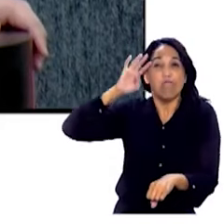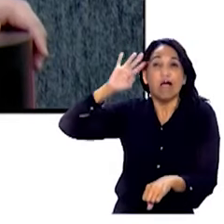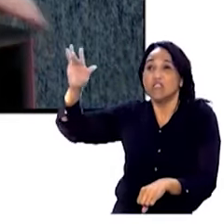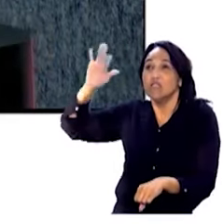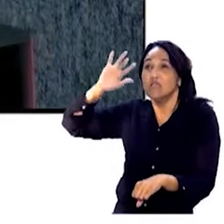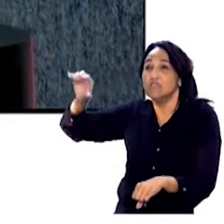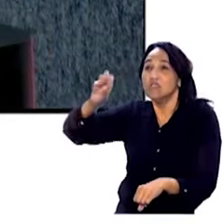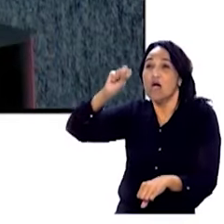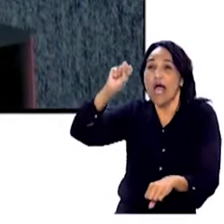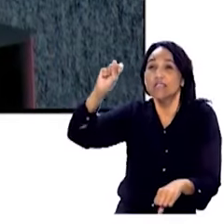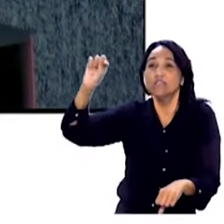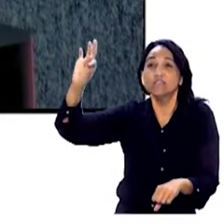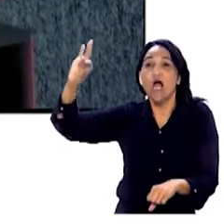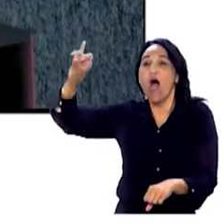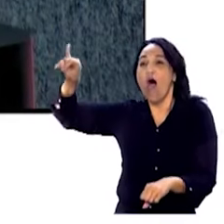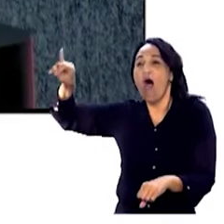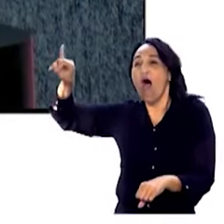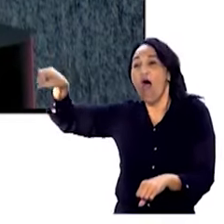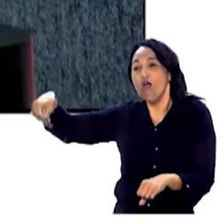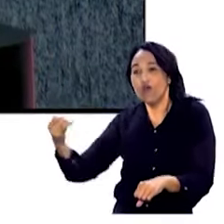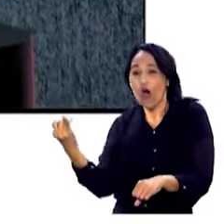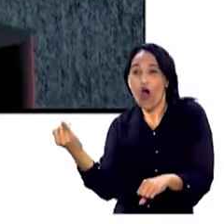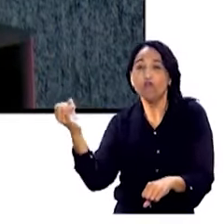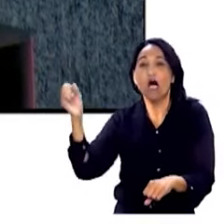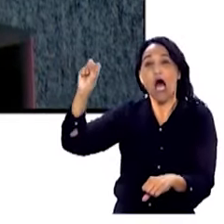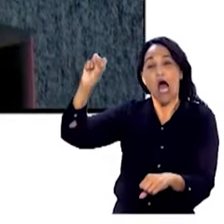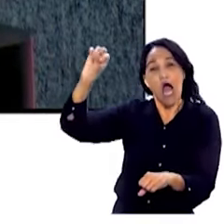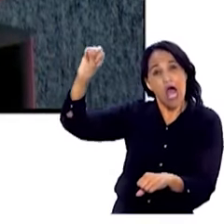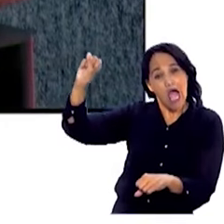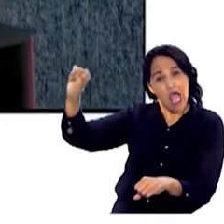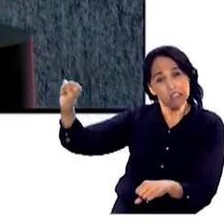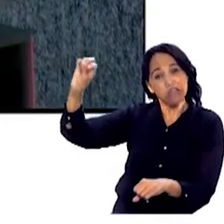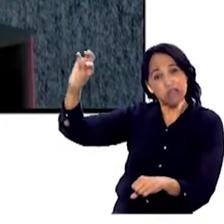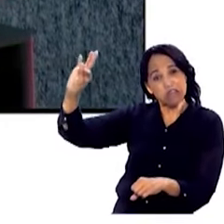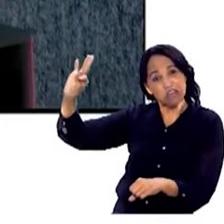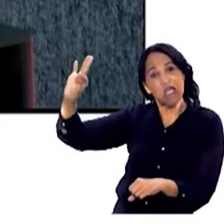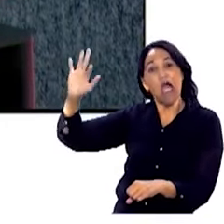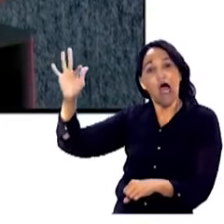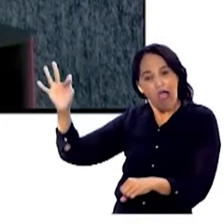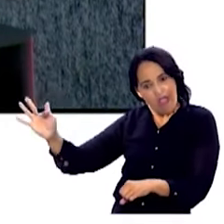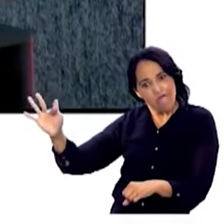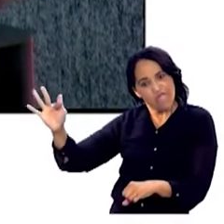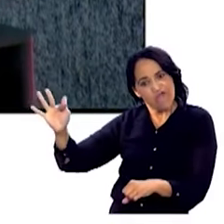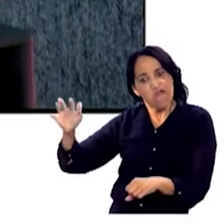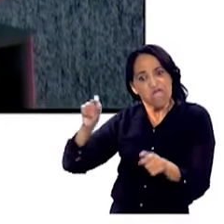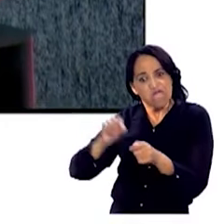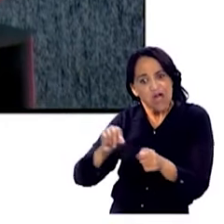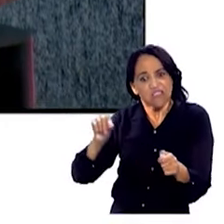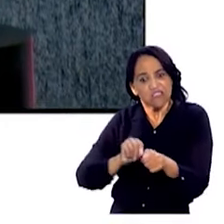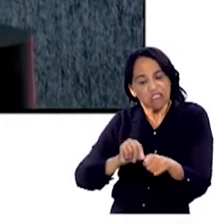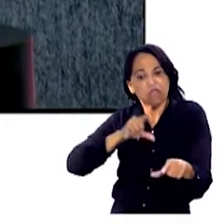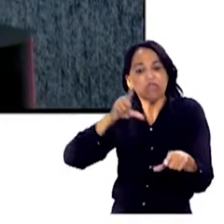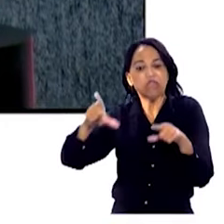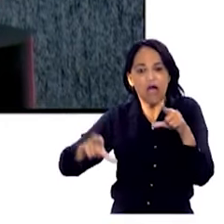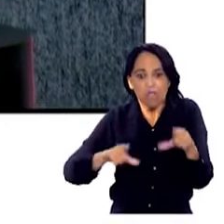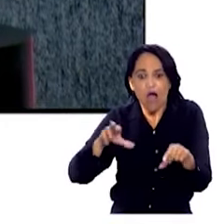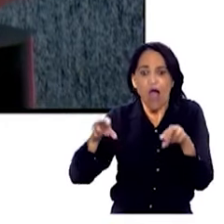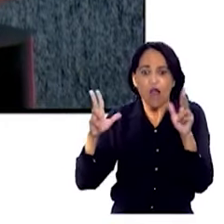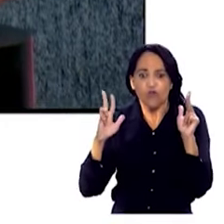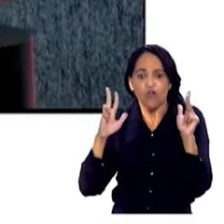Justiça as cortes de Justiça faziam exatamente a mesma coisa corrigiam erros das